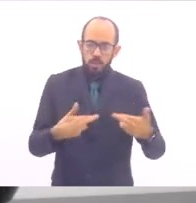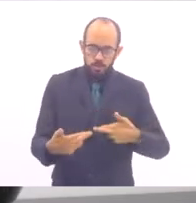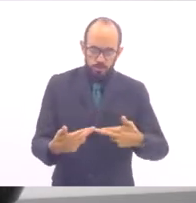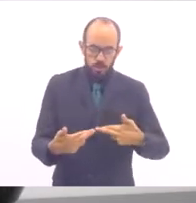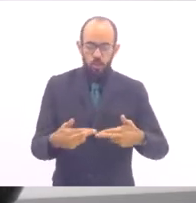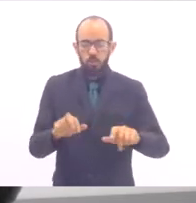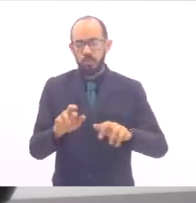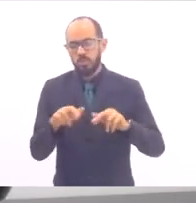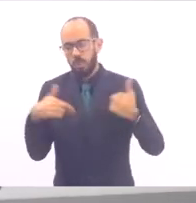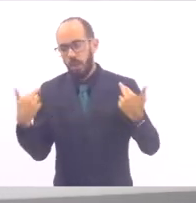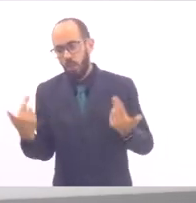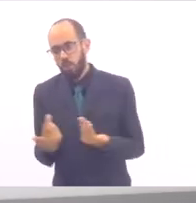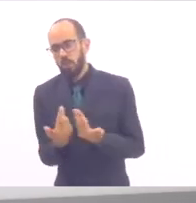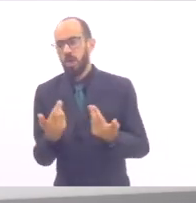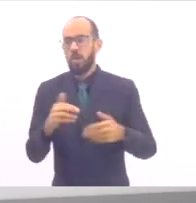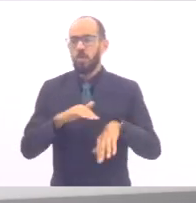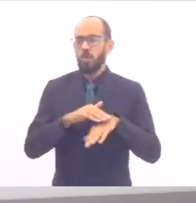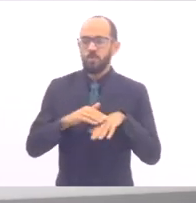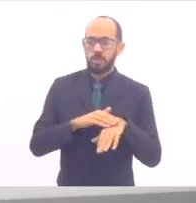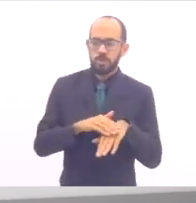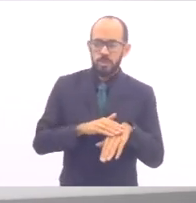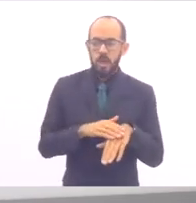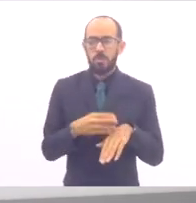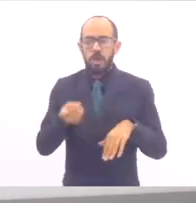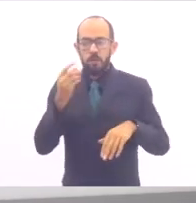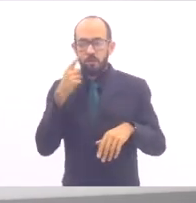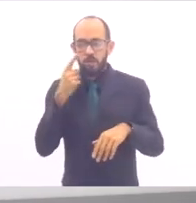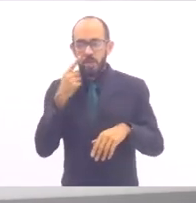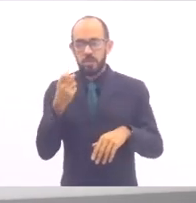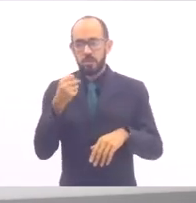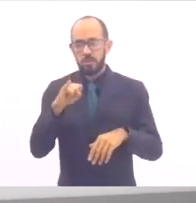conversar, saber se existia, de alguma forma,